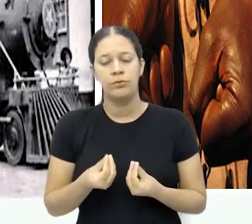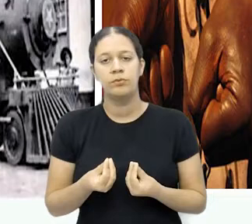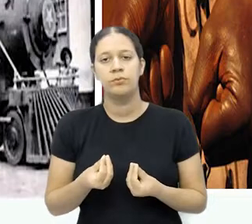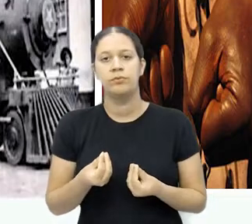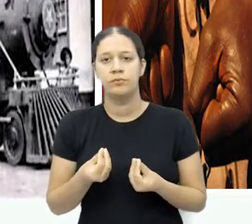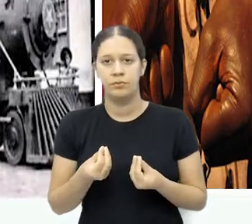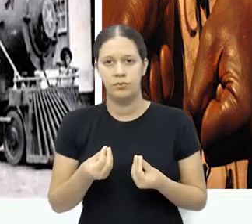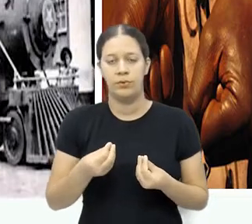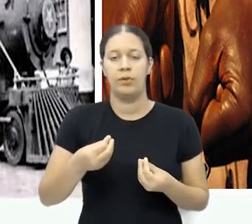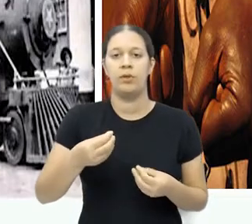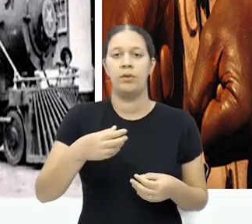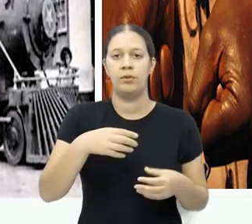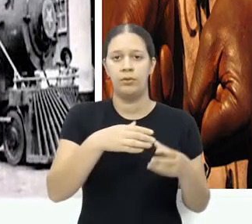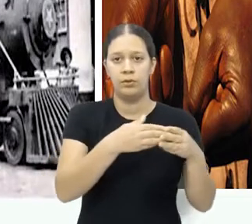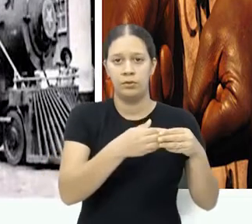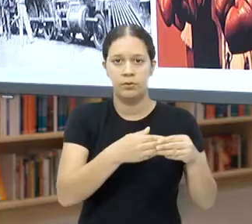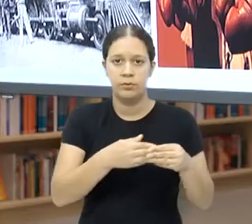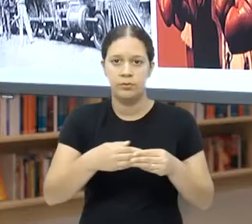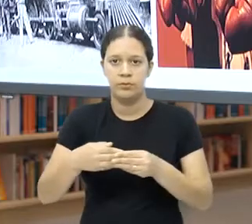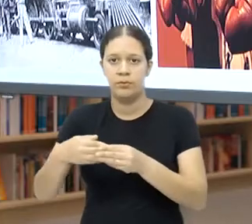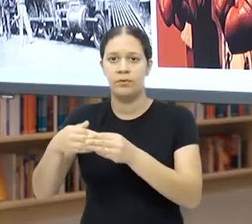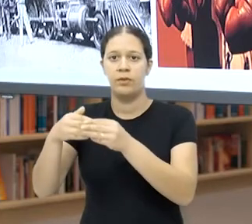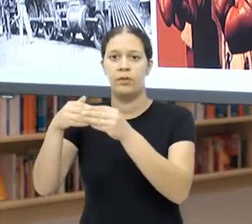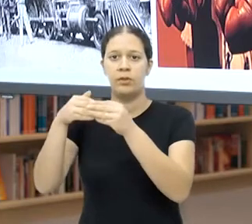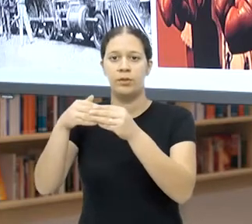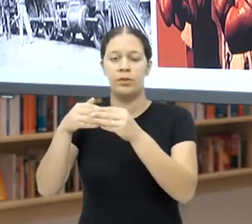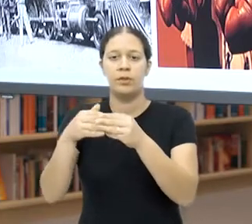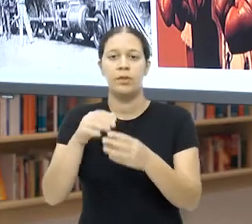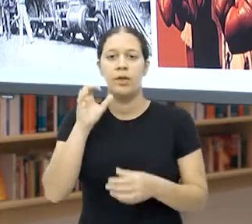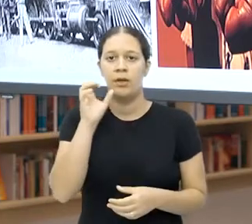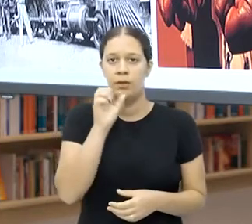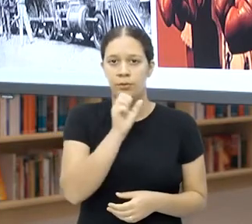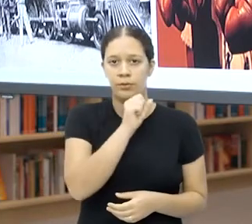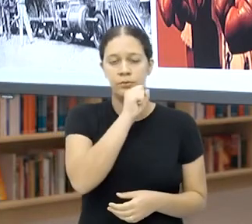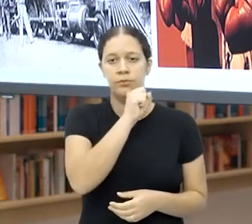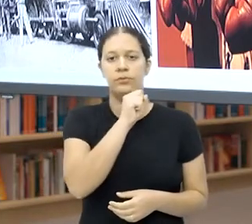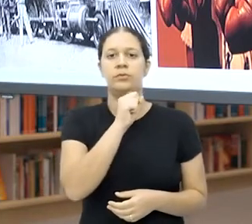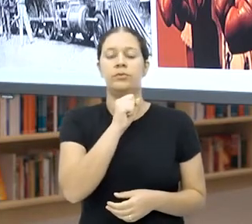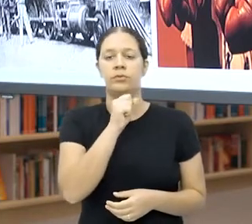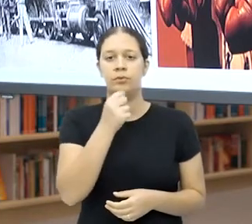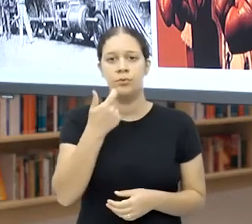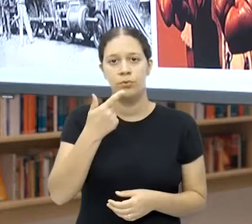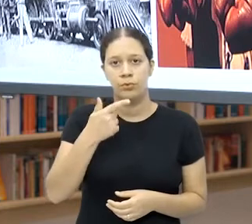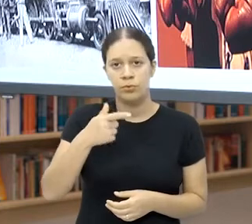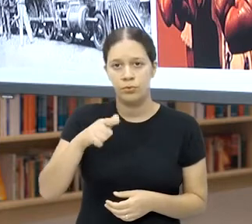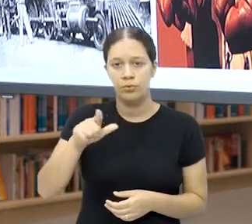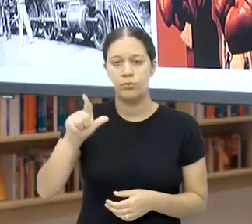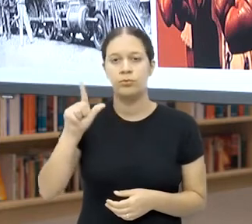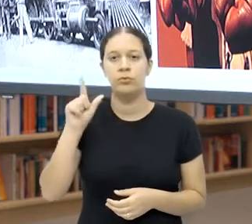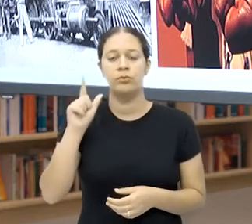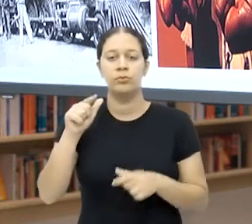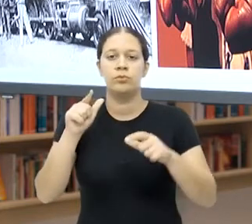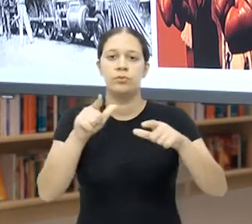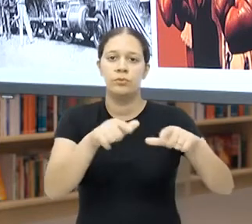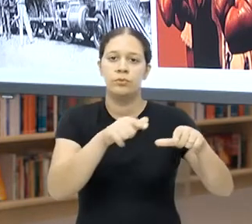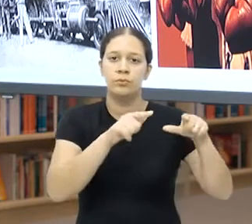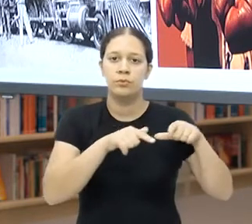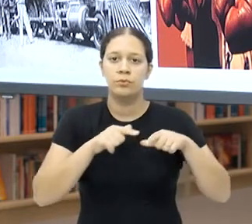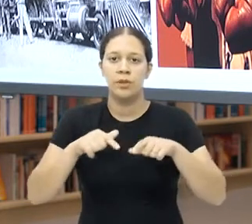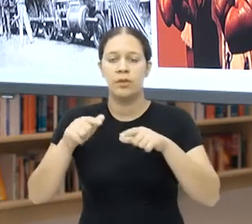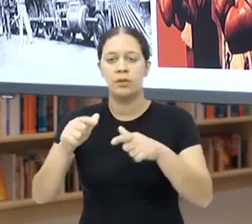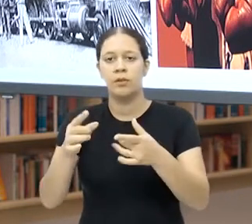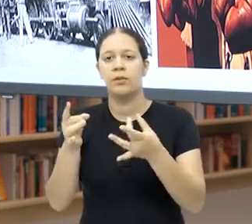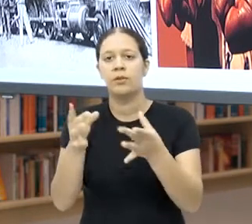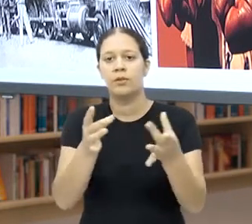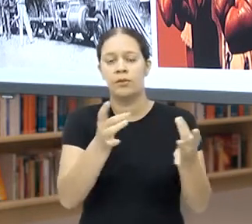sejam levadas, tá certo, um transporte rápido e seguro para os portos, e esses portos ser vendido